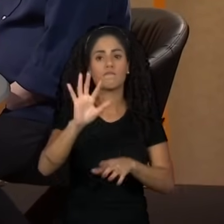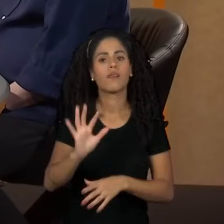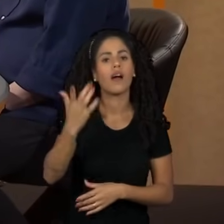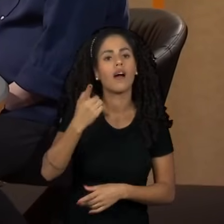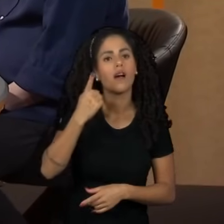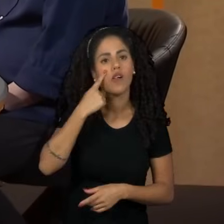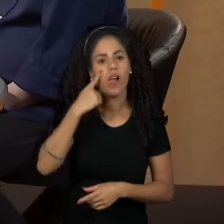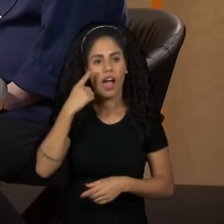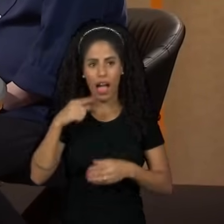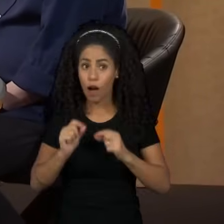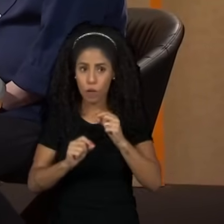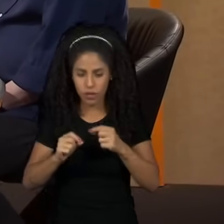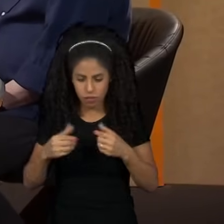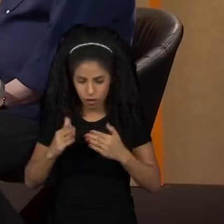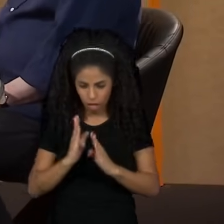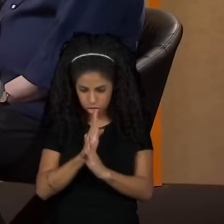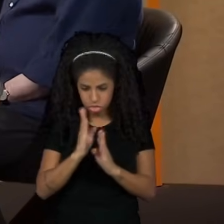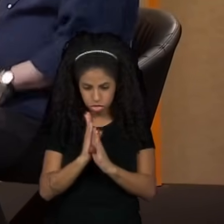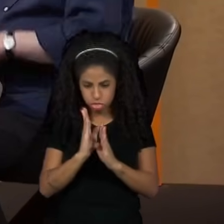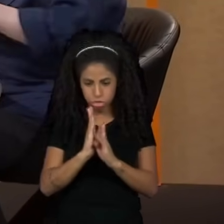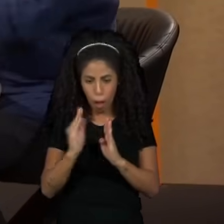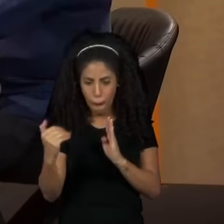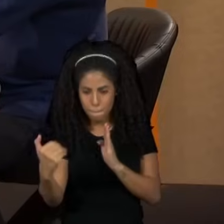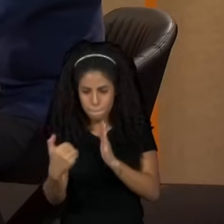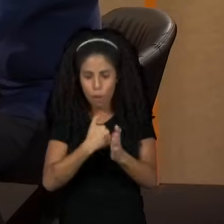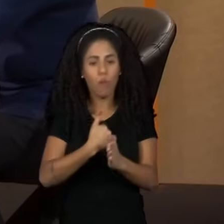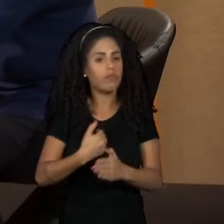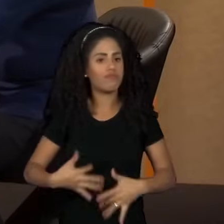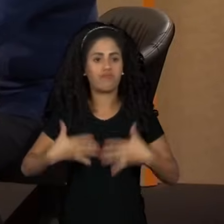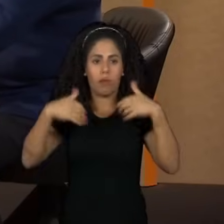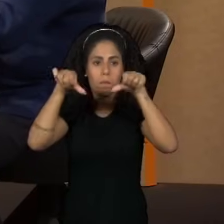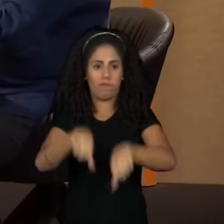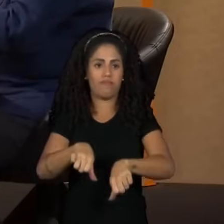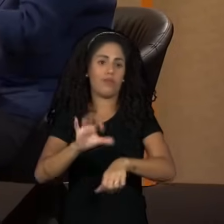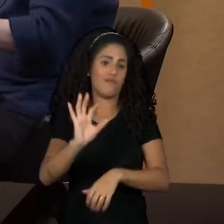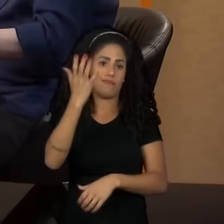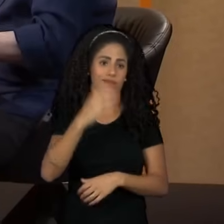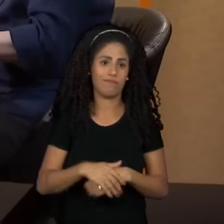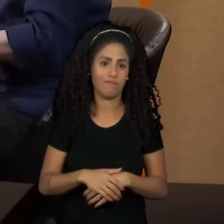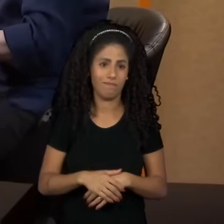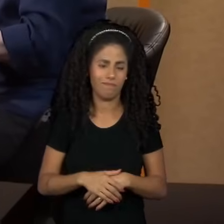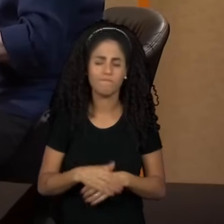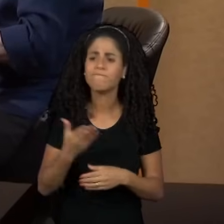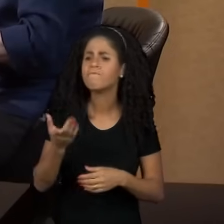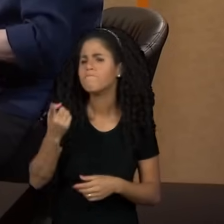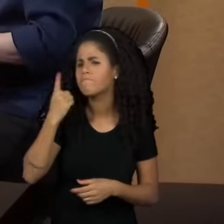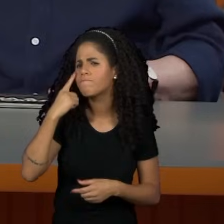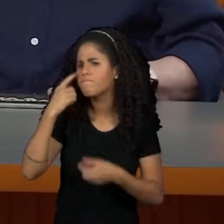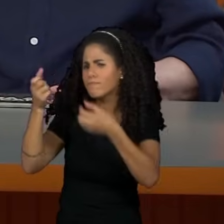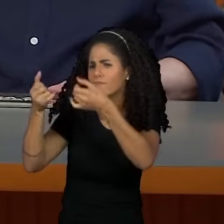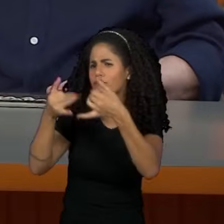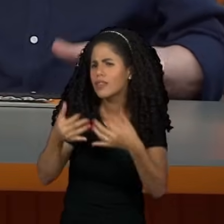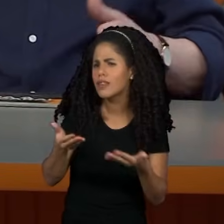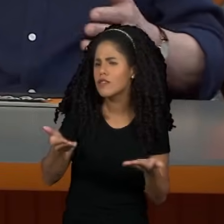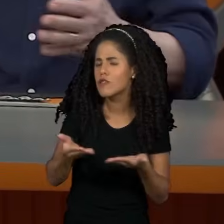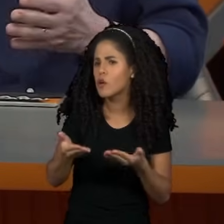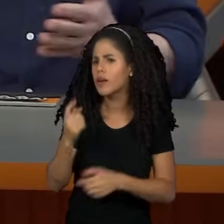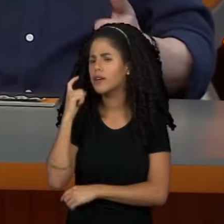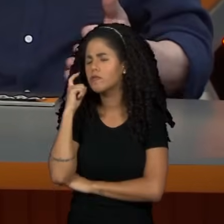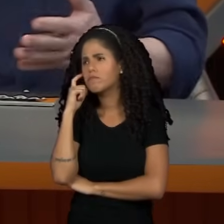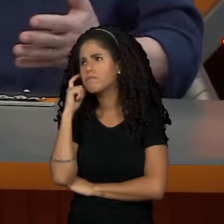abre uma porta para uma doença. E assim as plantas. Olha, o que você está dizendo me